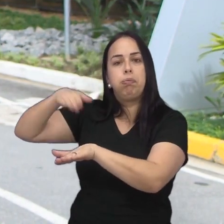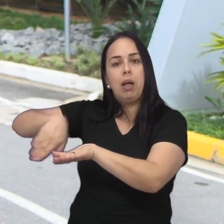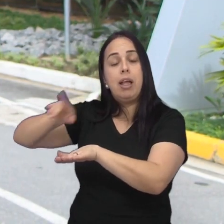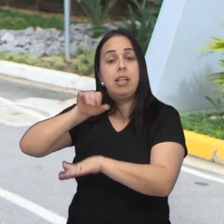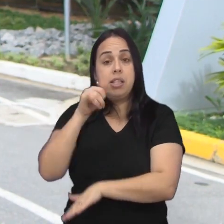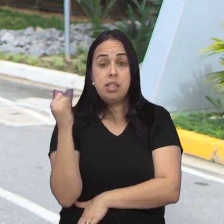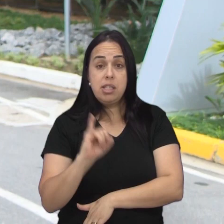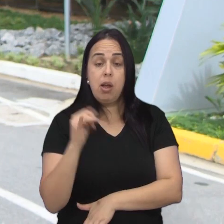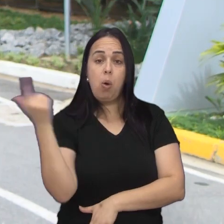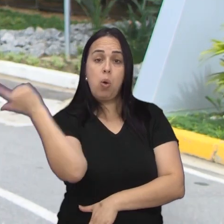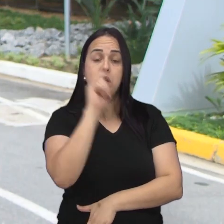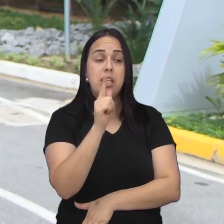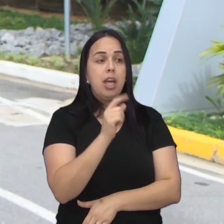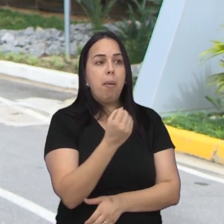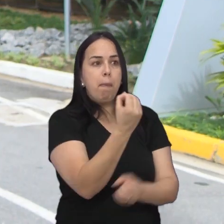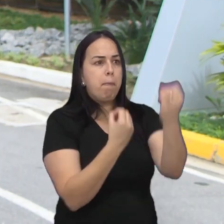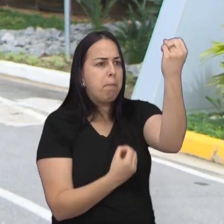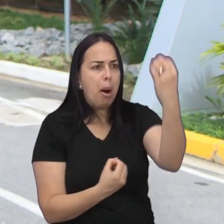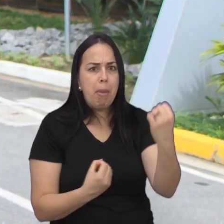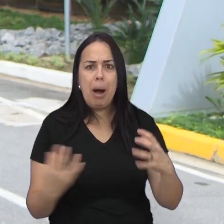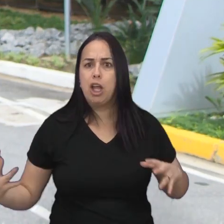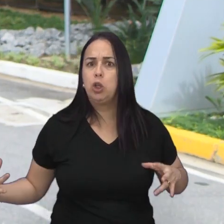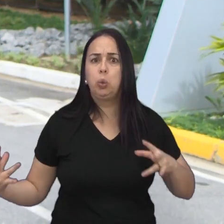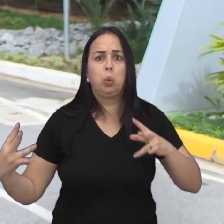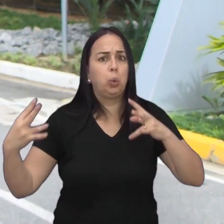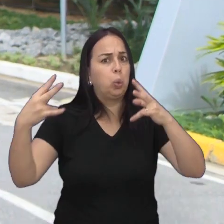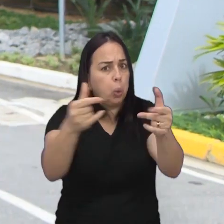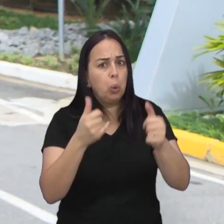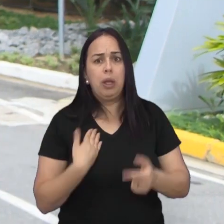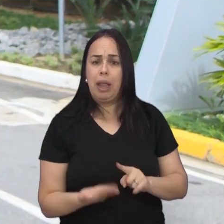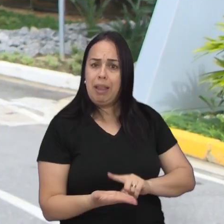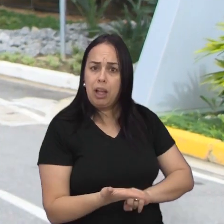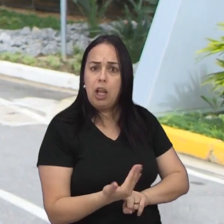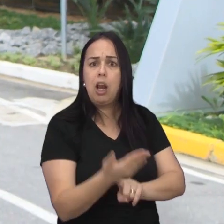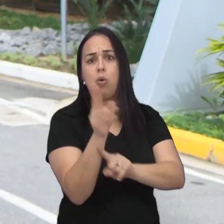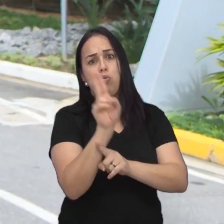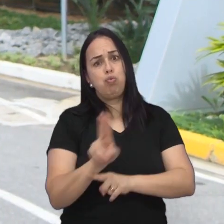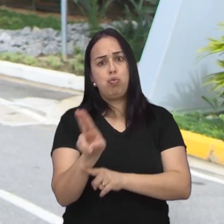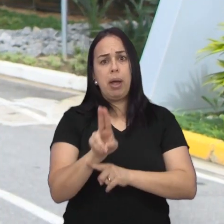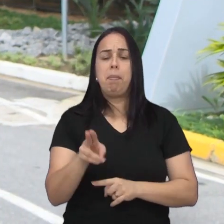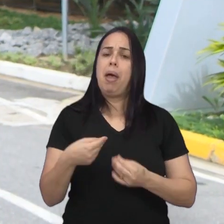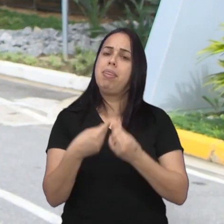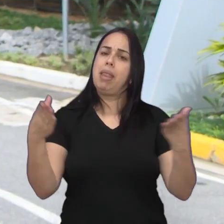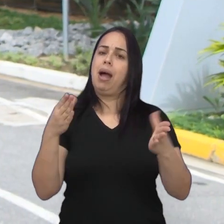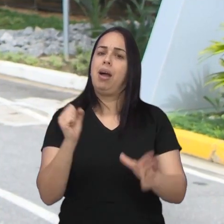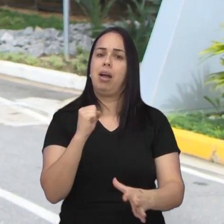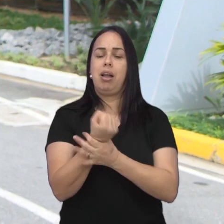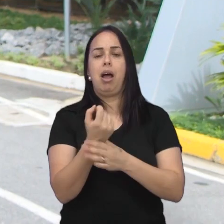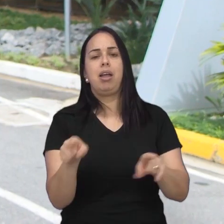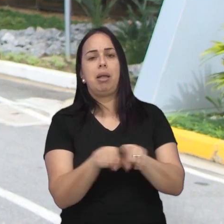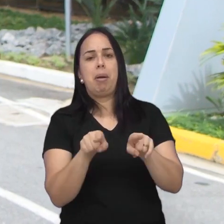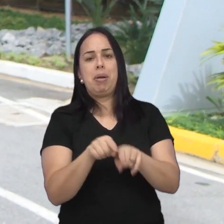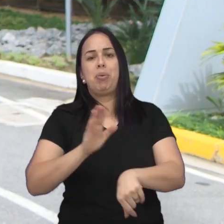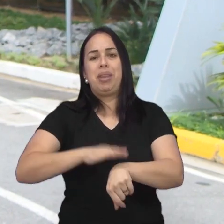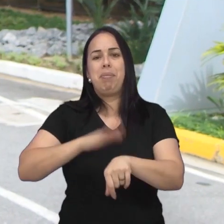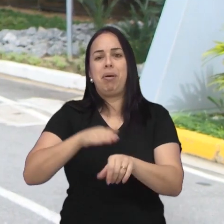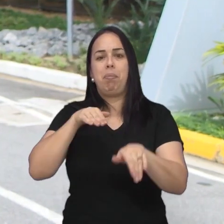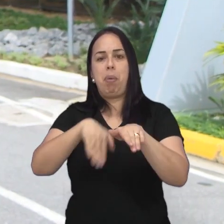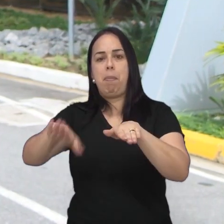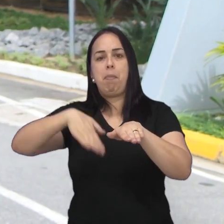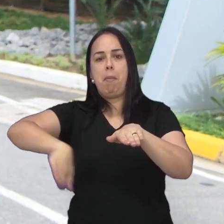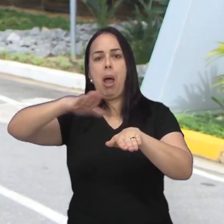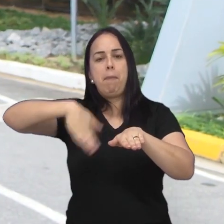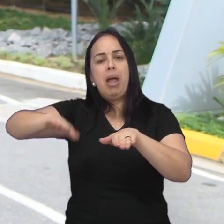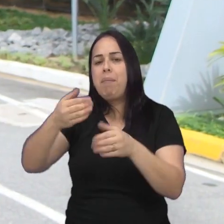acaba reduzindo. Então se a gente conseguir adaptar isso de forma mais tecnológica, de forma com que garanta uma operação mais otimizada, a gente garante